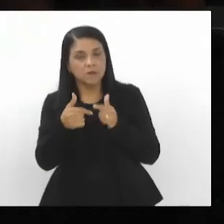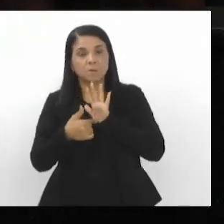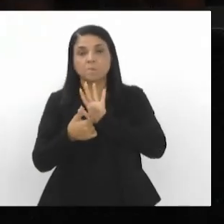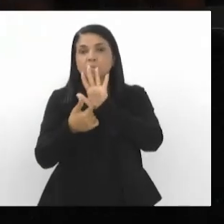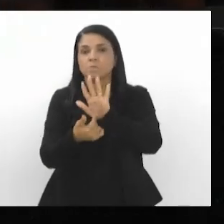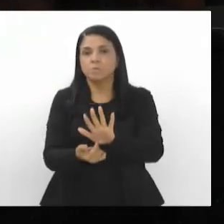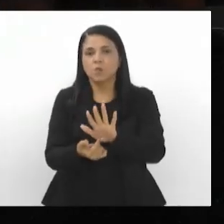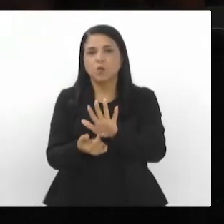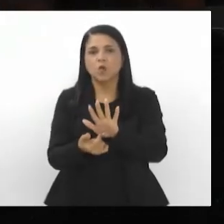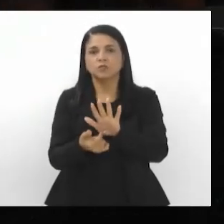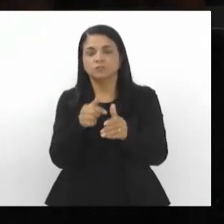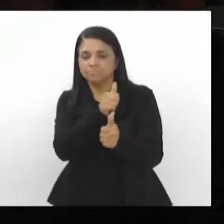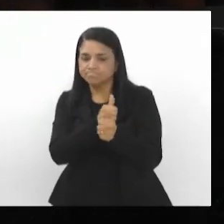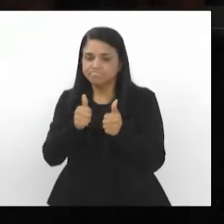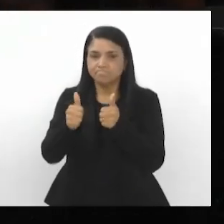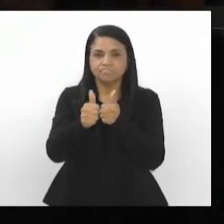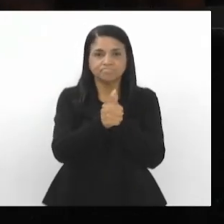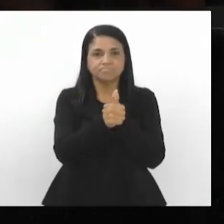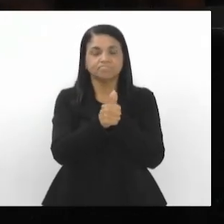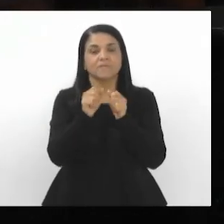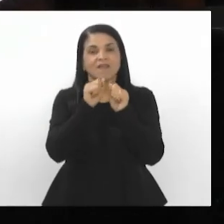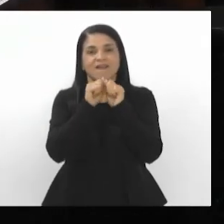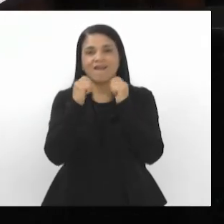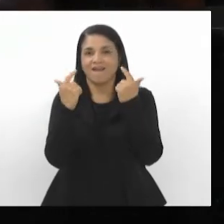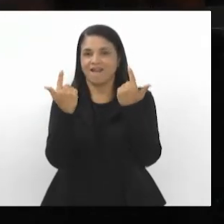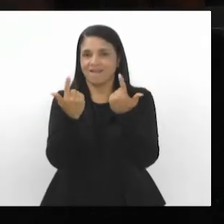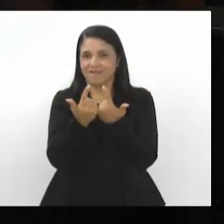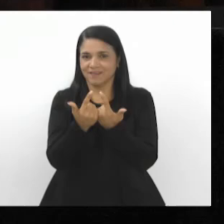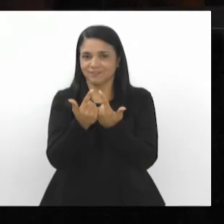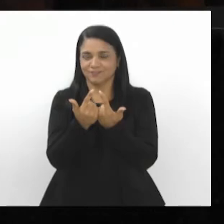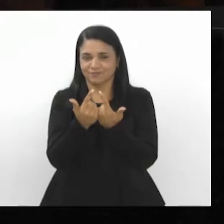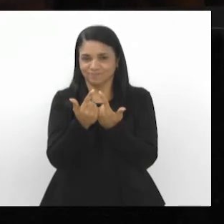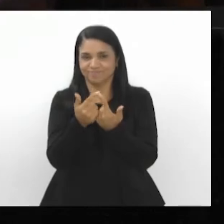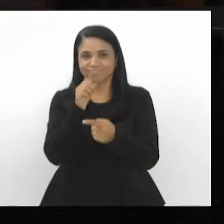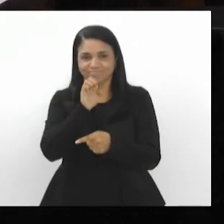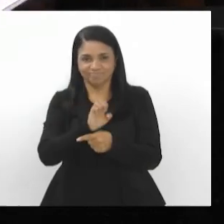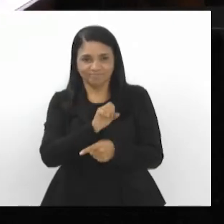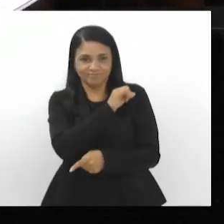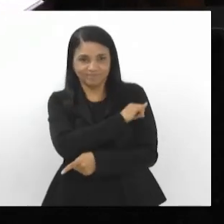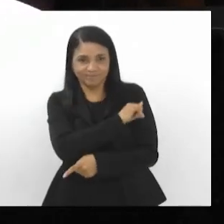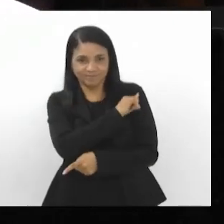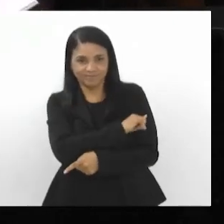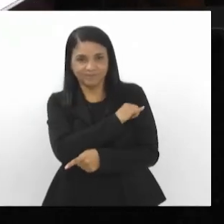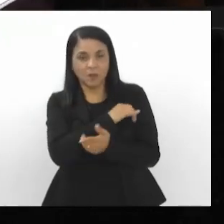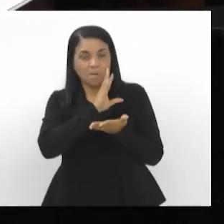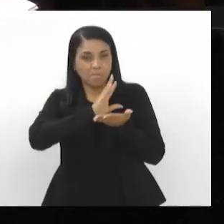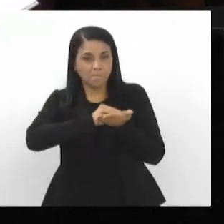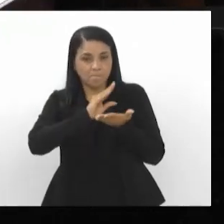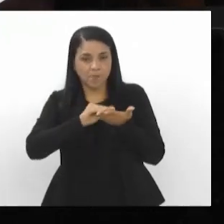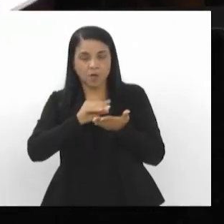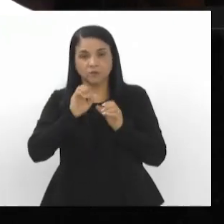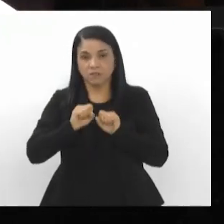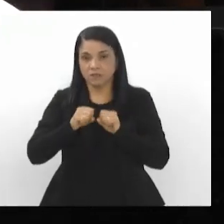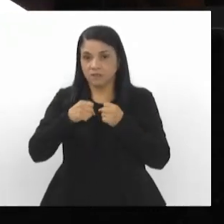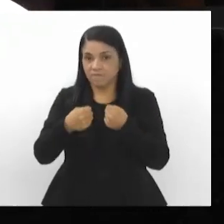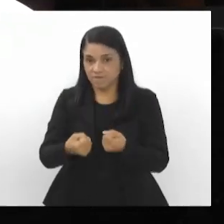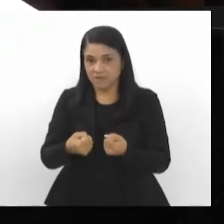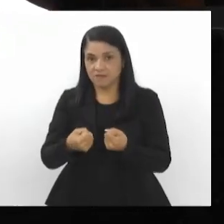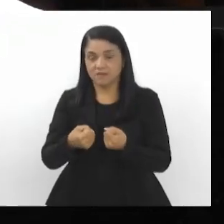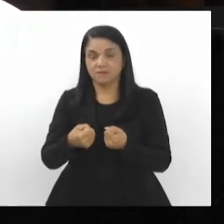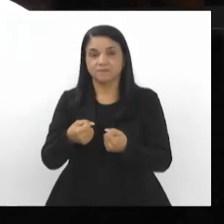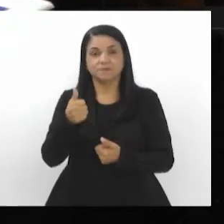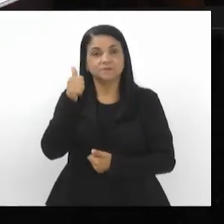aí o protagonismo da Assembleia Legislativa do Estado do Rio de Janeiro com essa pauta de defesa